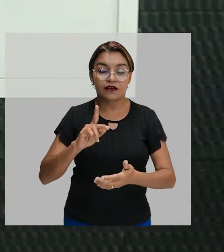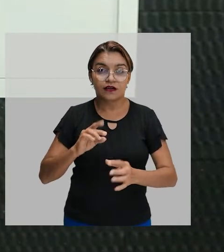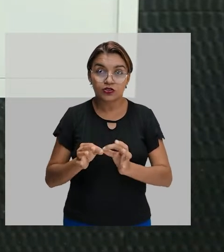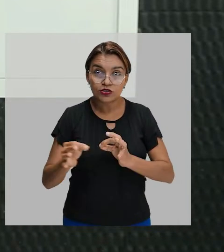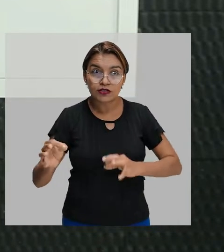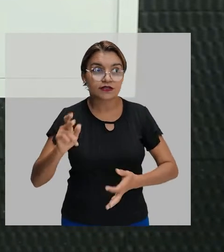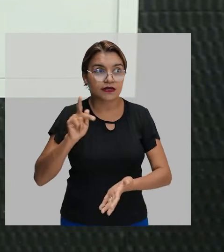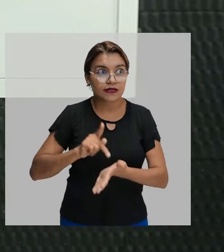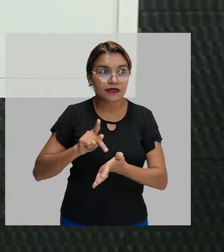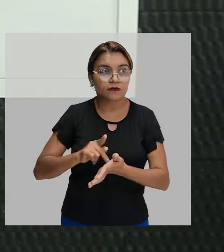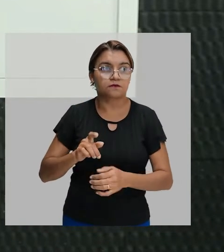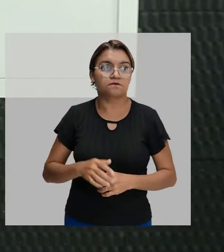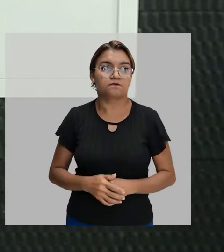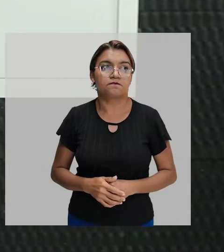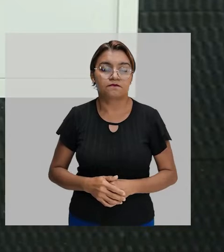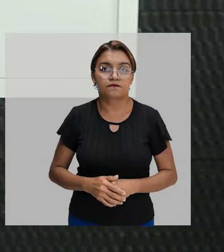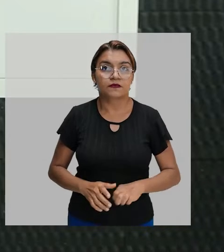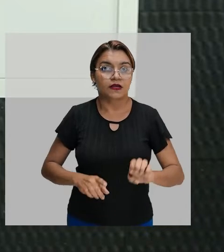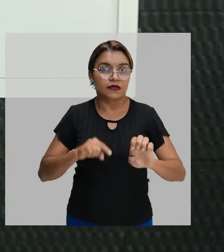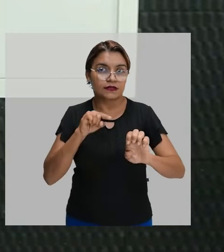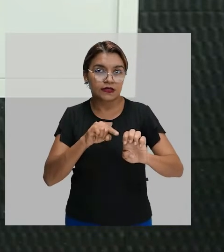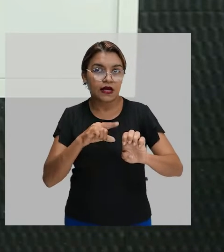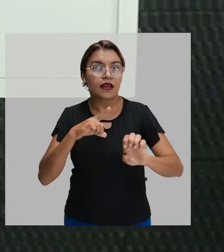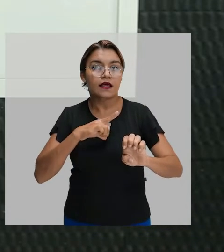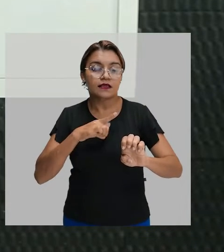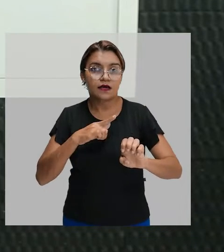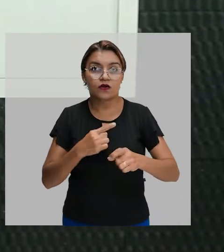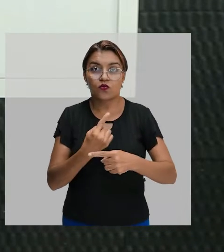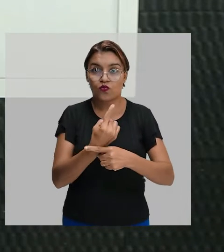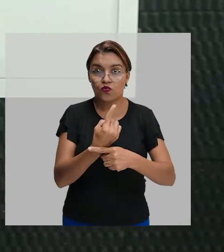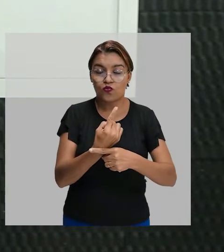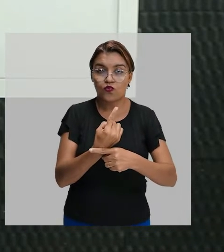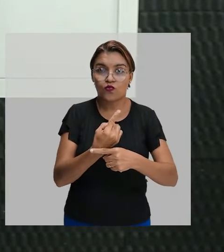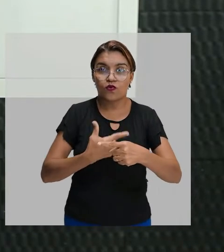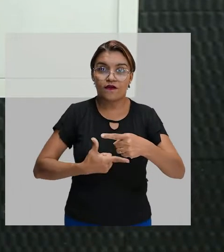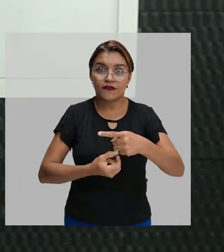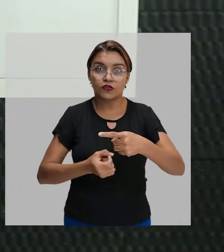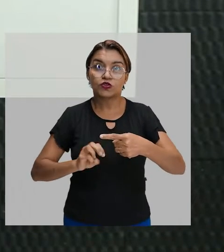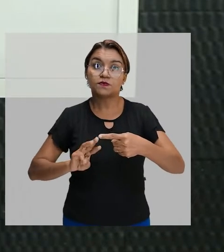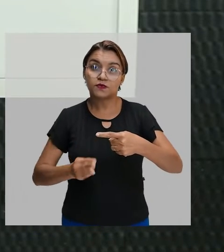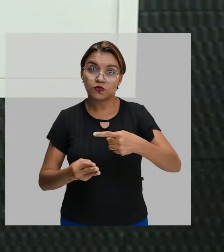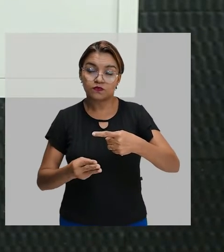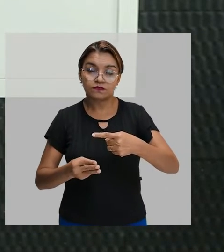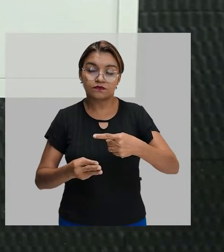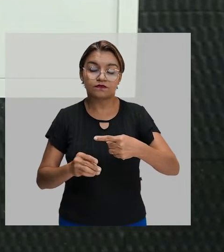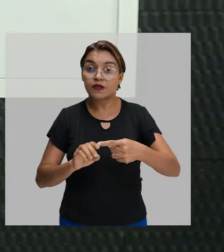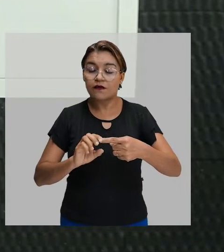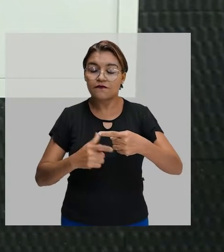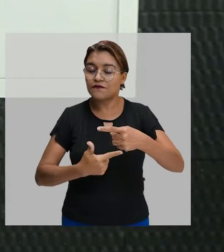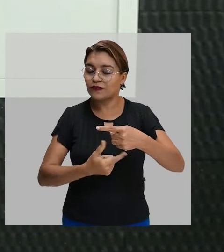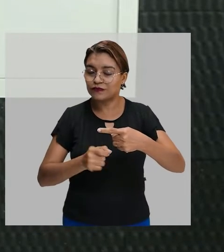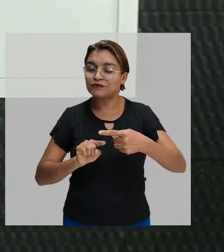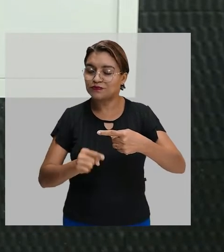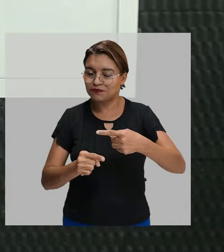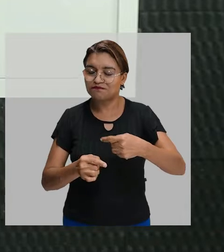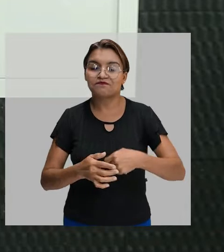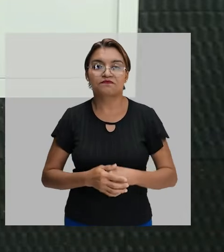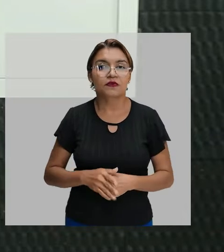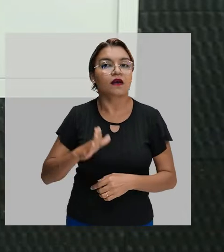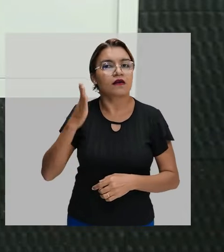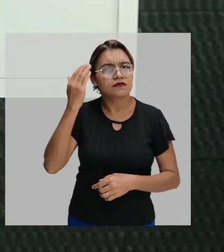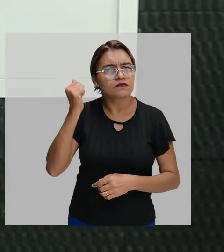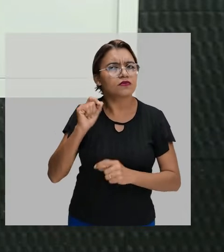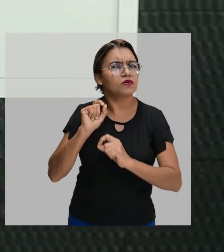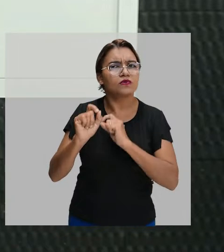você olha para cá você tem a escala tem uma escala é um para 20 mil o que ele que ele quer ele quer saber